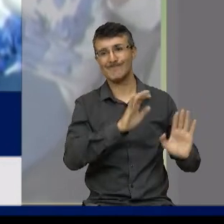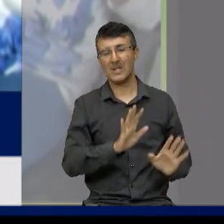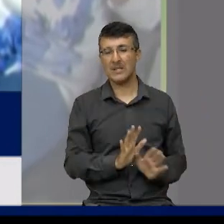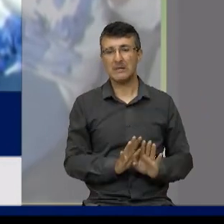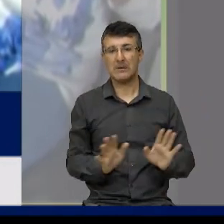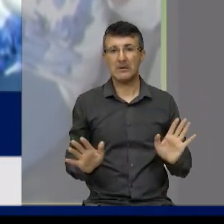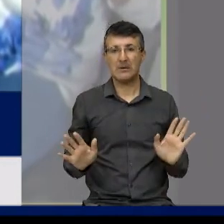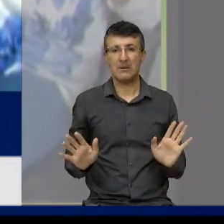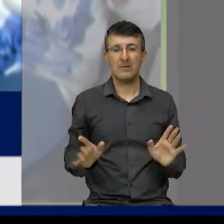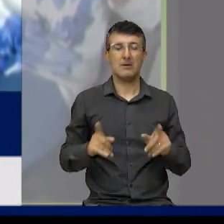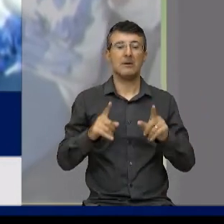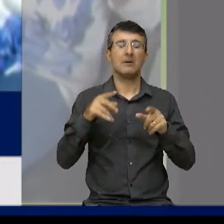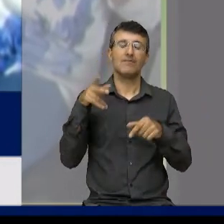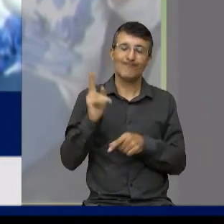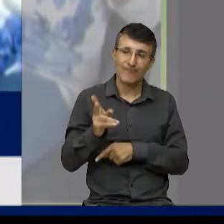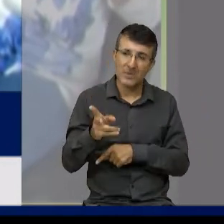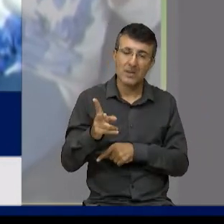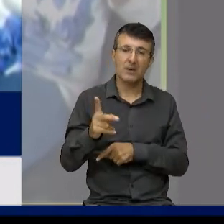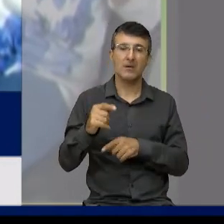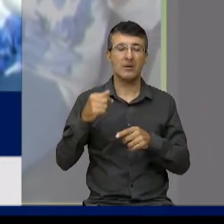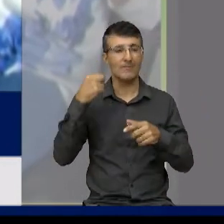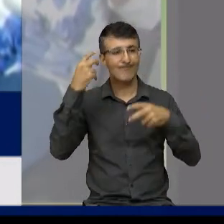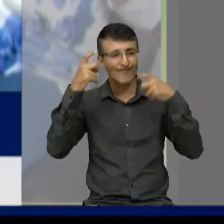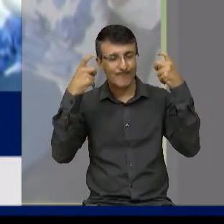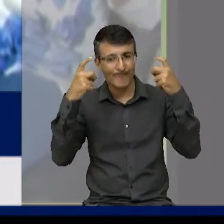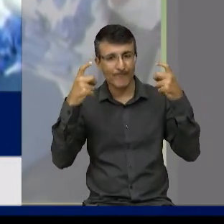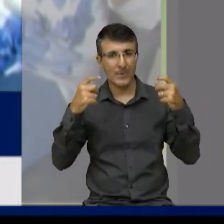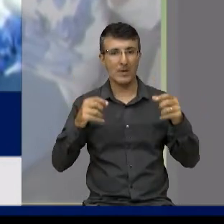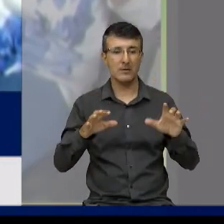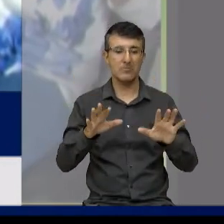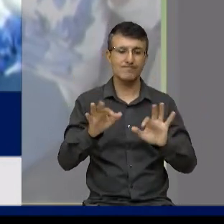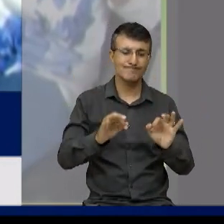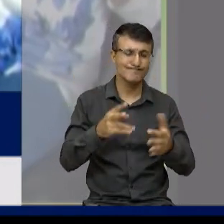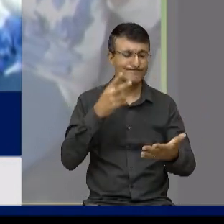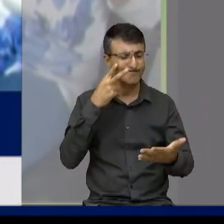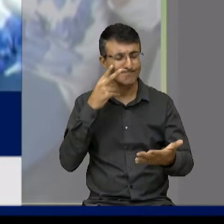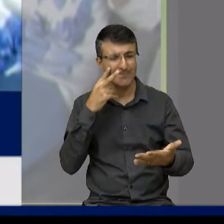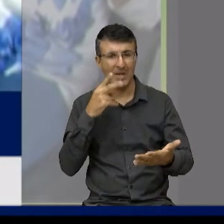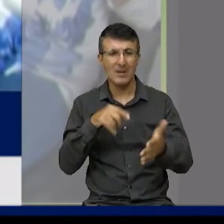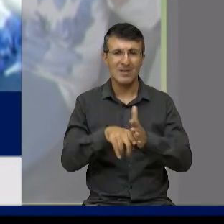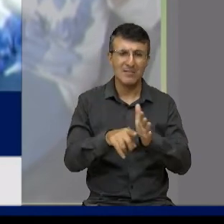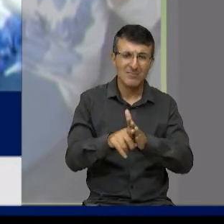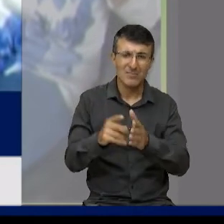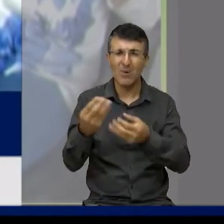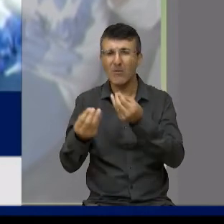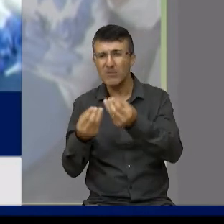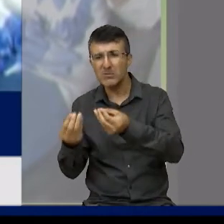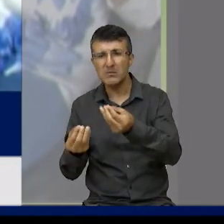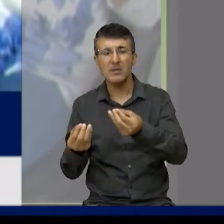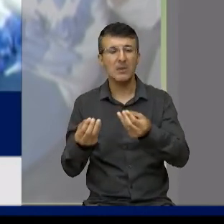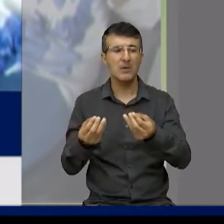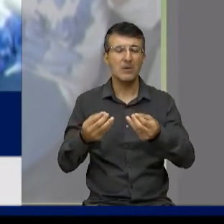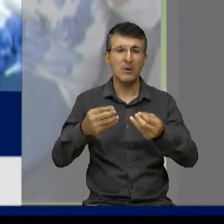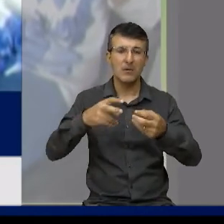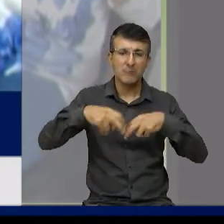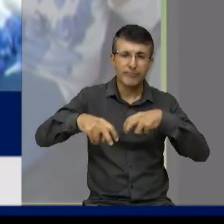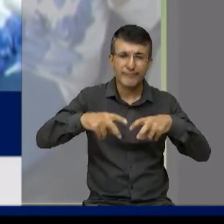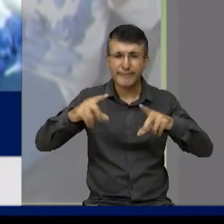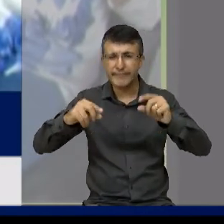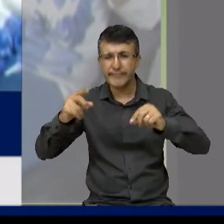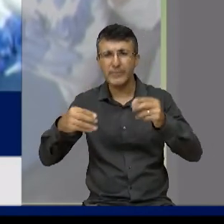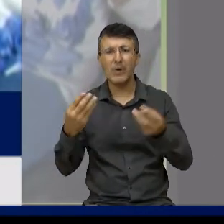também, para a gente sentar junto e tentar encaminhar uma coisa mais sólida e principalmente mais digno, que dê mais confiança para as